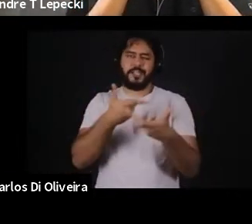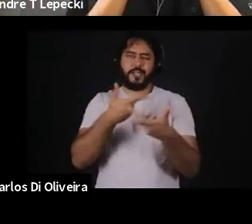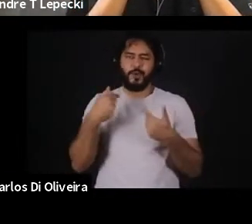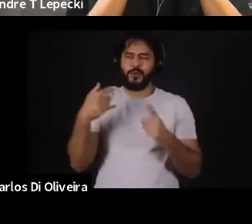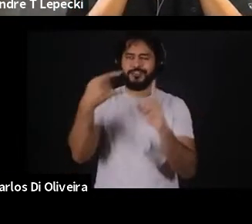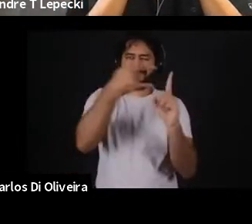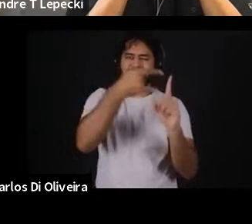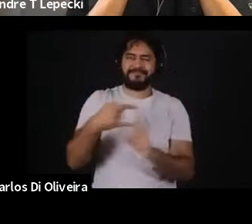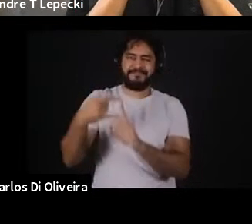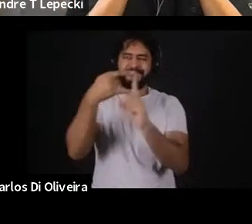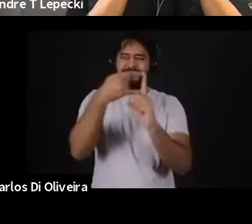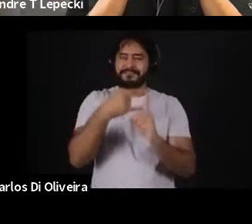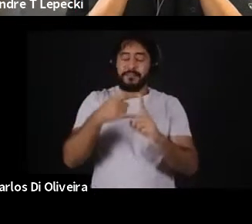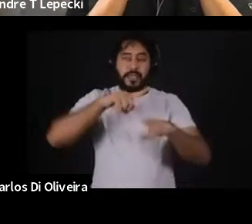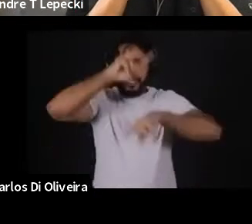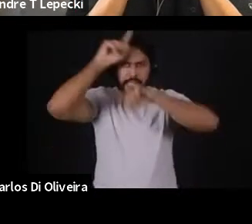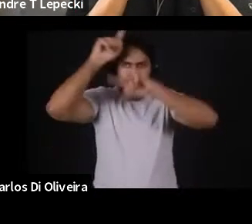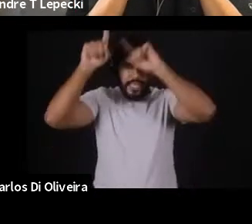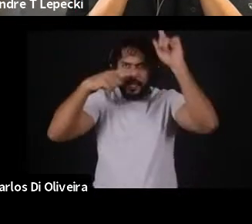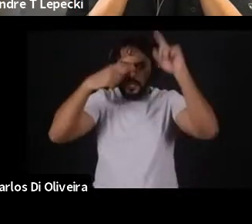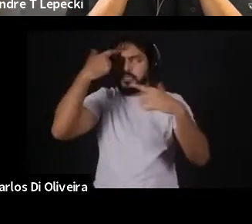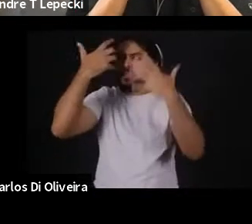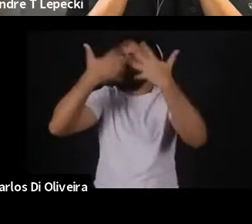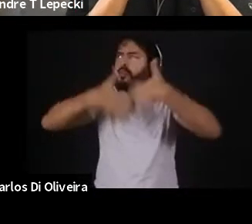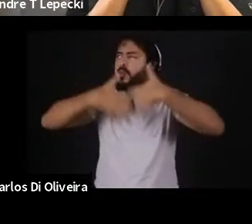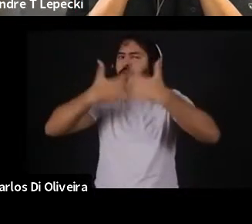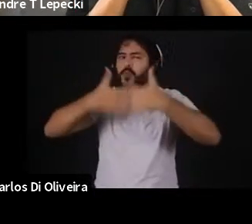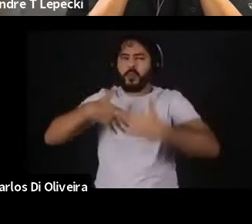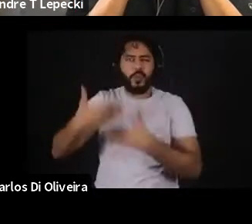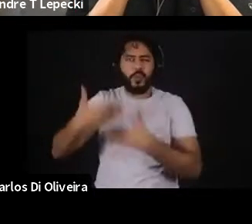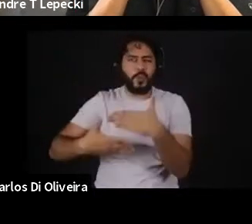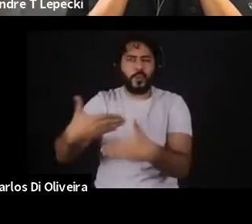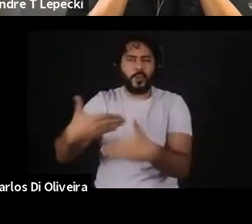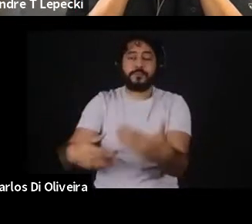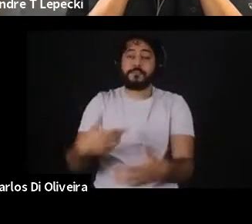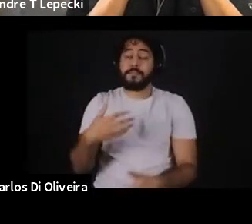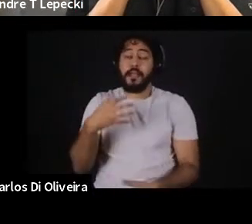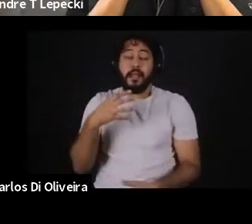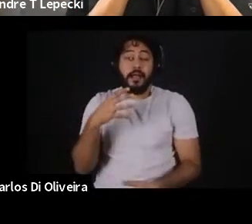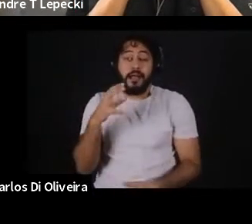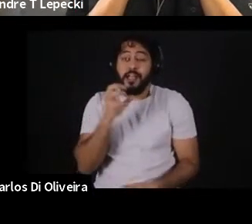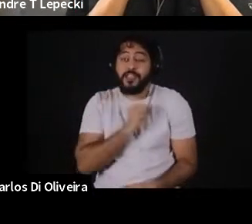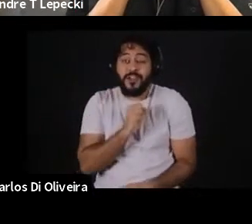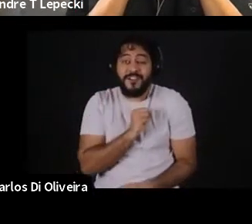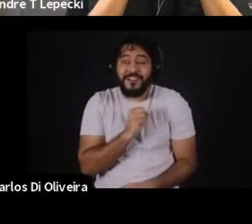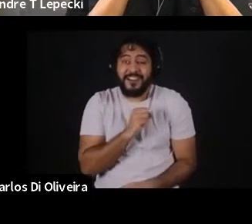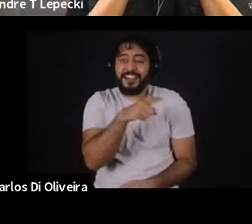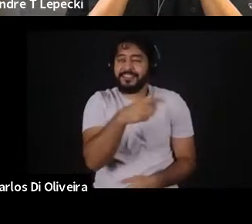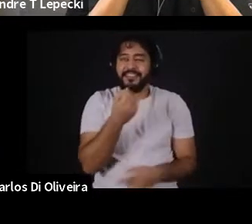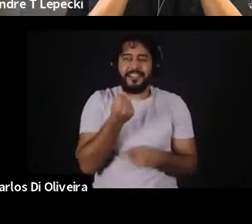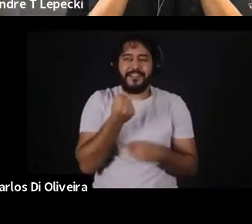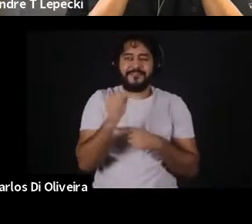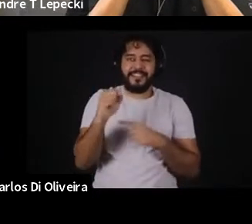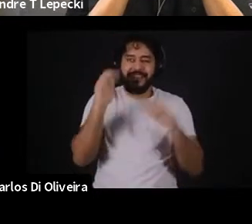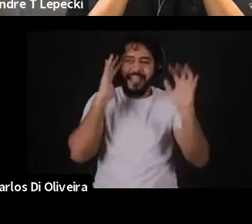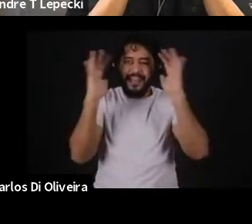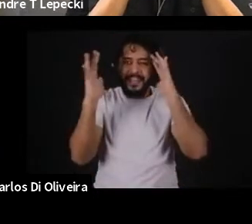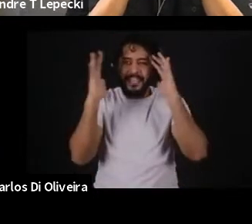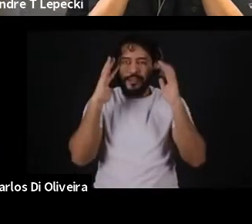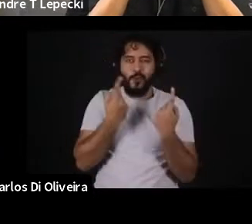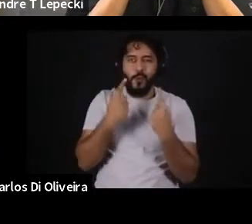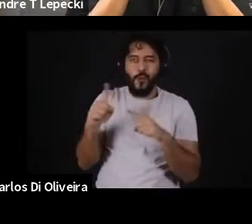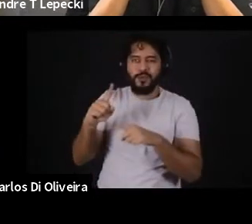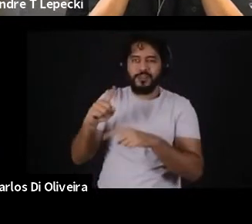ideias ainda reverberando. Eu adorei, André, essa defesa do delírio antirracista. Isso